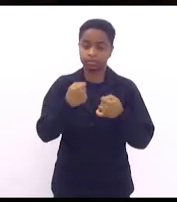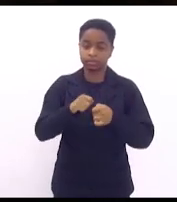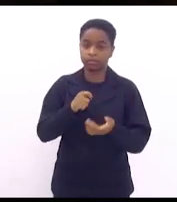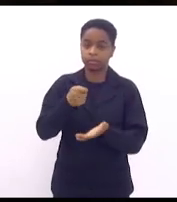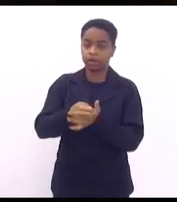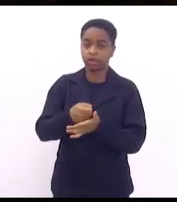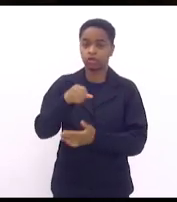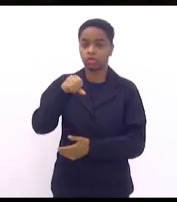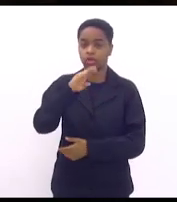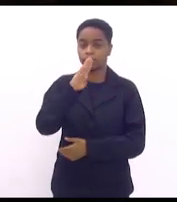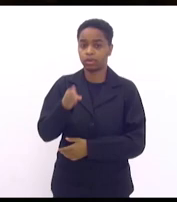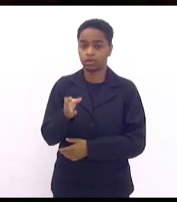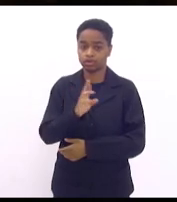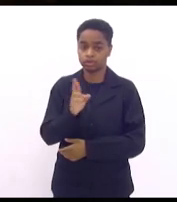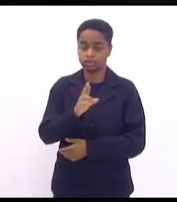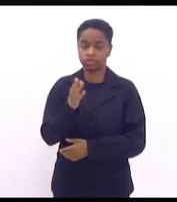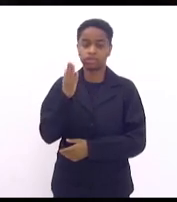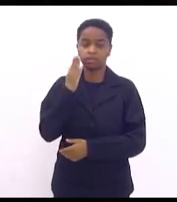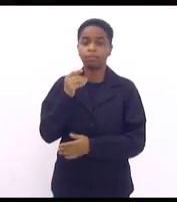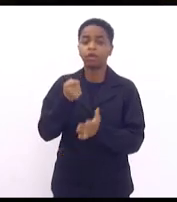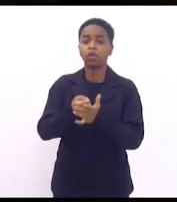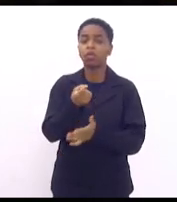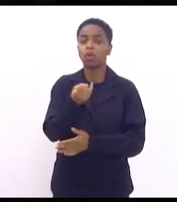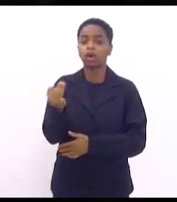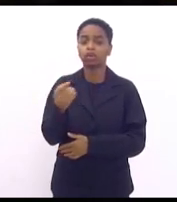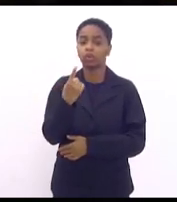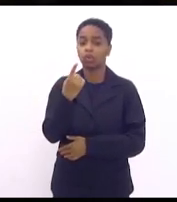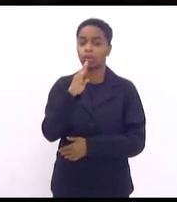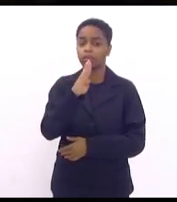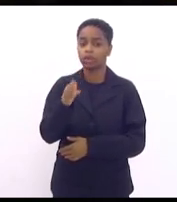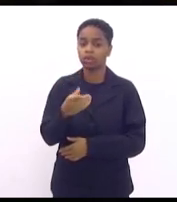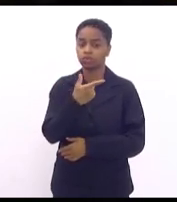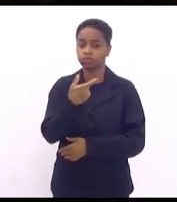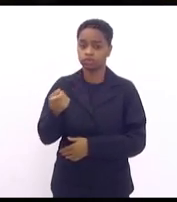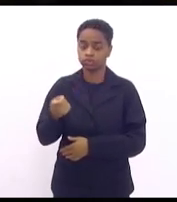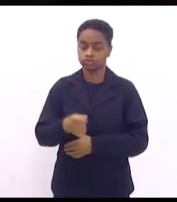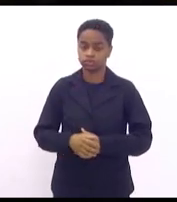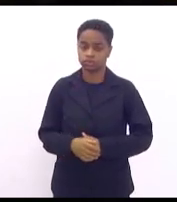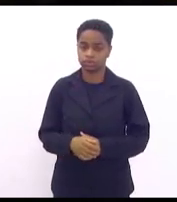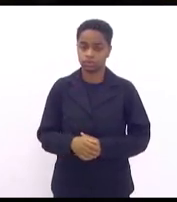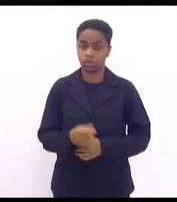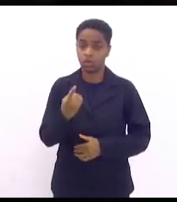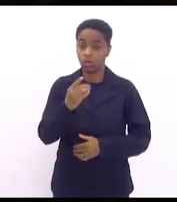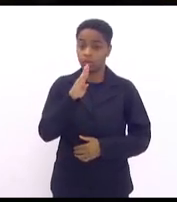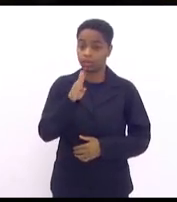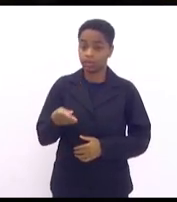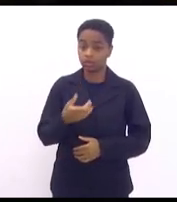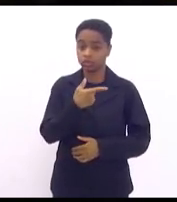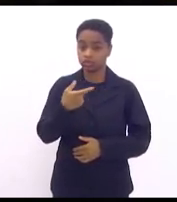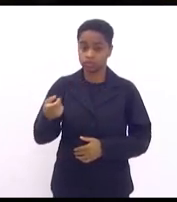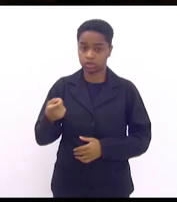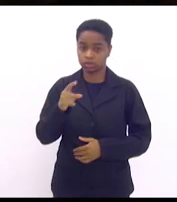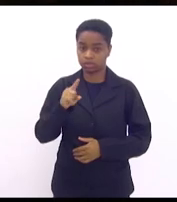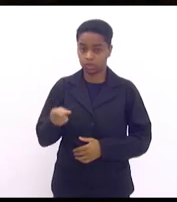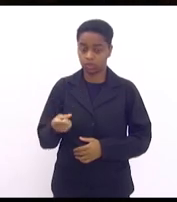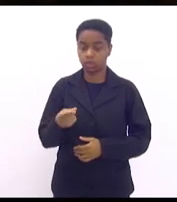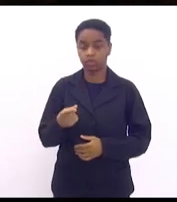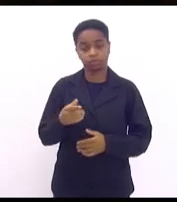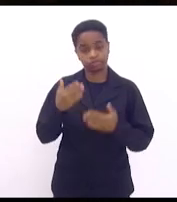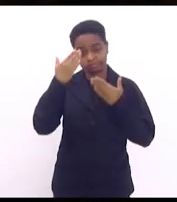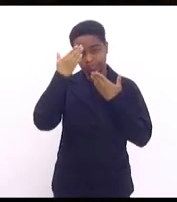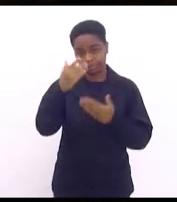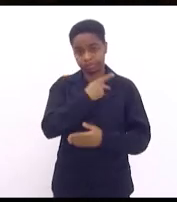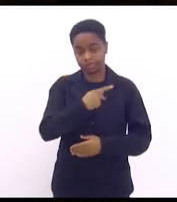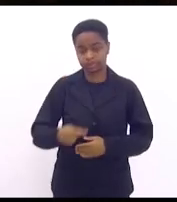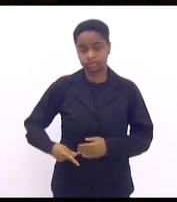reais. Sabe quanto pagou? 1 bilhão e 200. 1 bilhão e 200, graças ao presidente